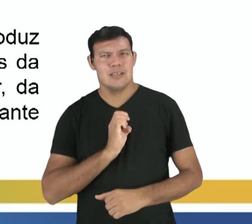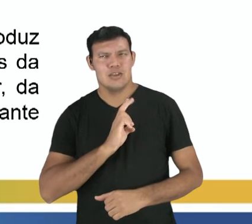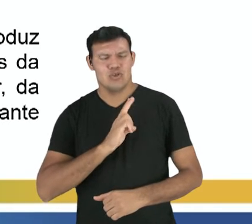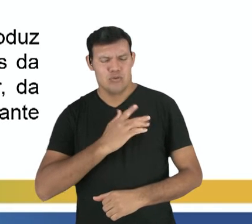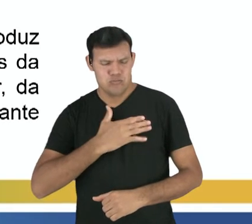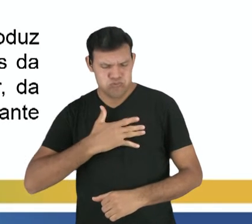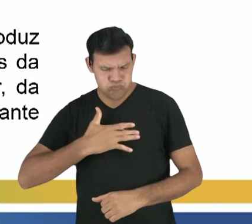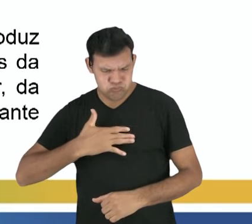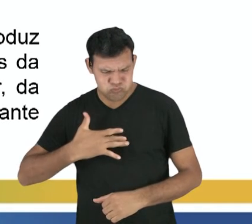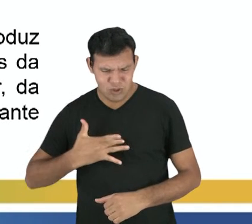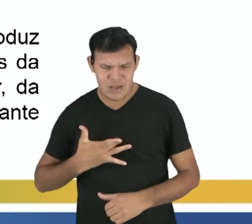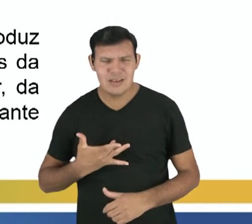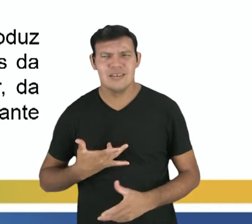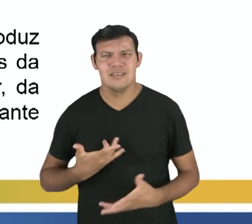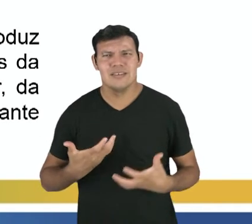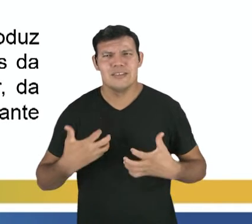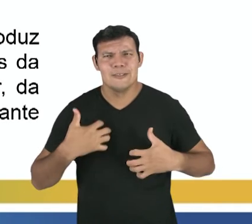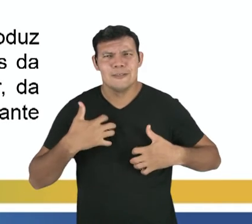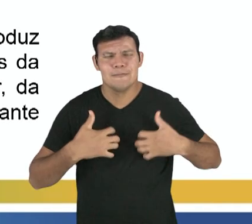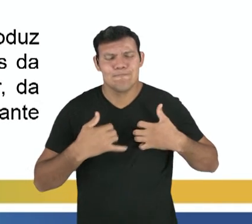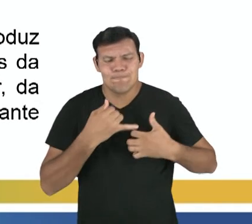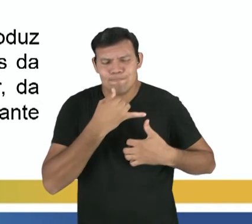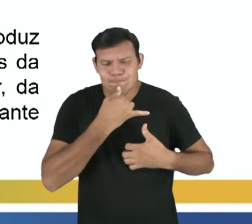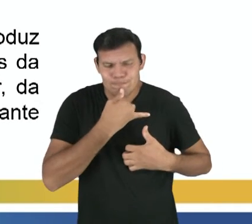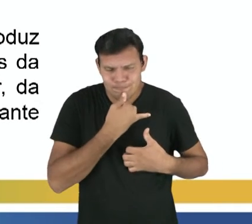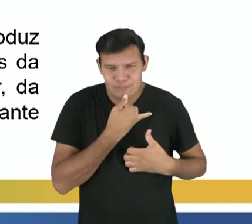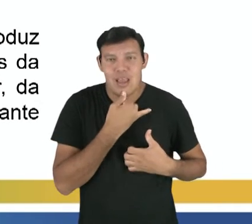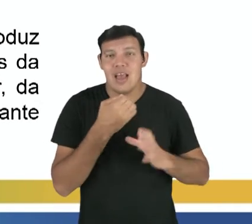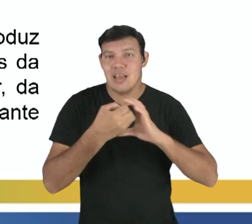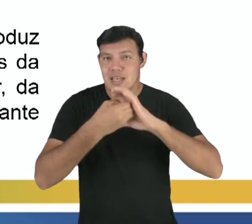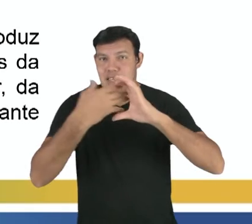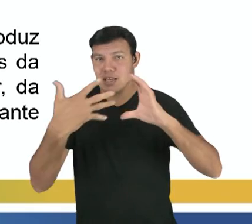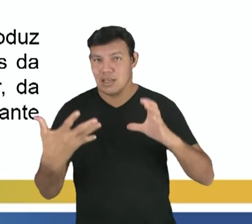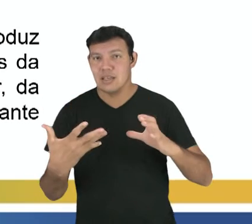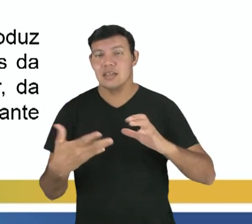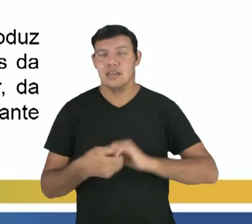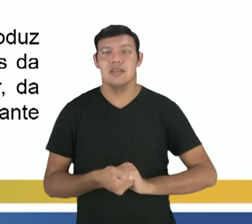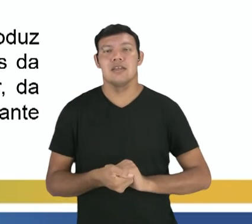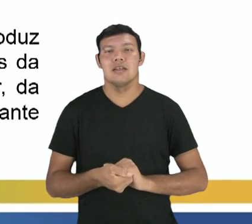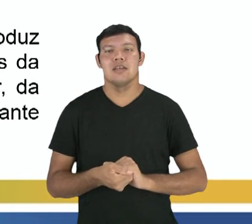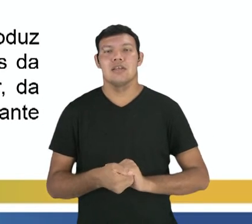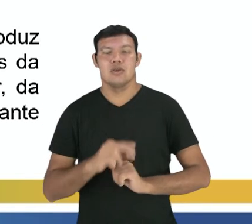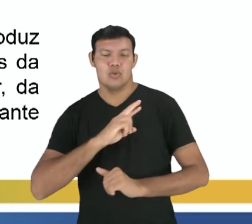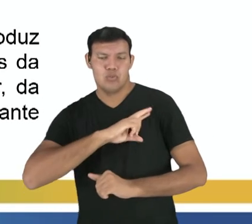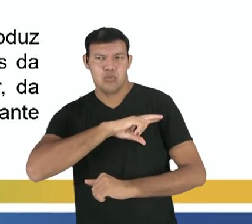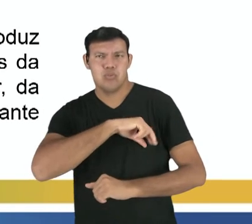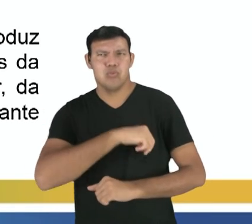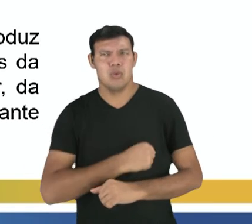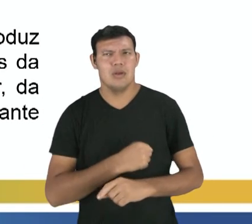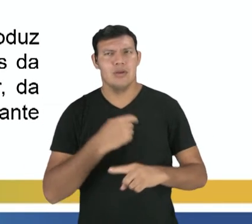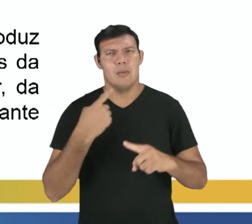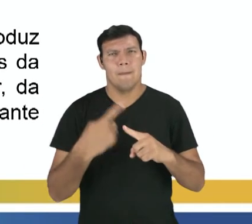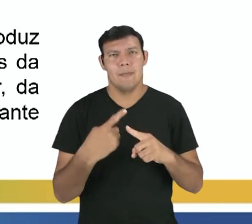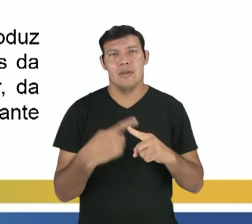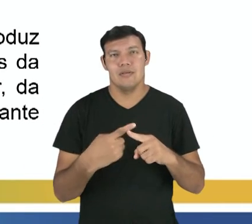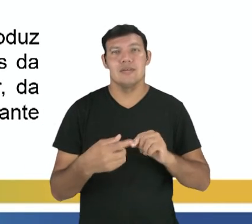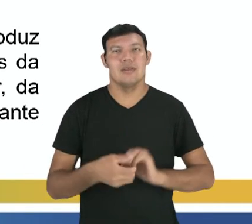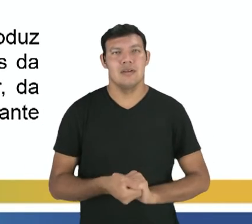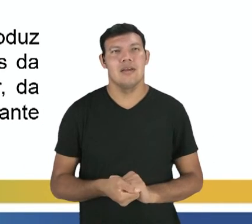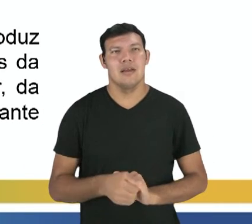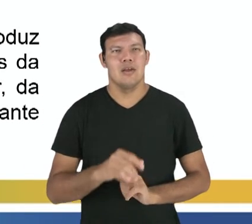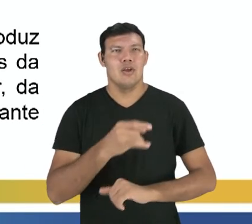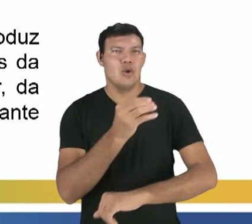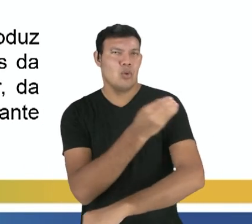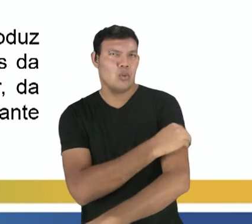produz frustrações e tédio, são características do movimento romântico, as fugas da realidade por meio do abuso de álcool e ópio,